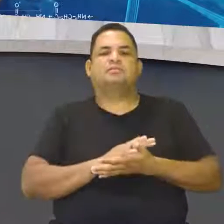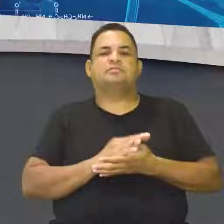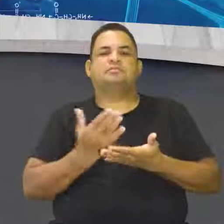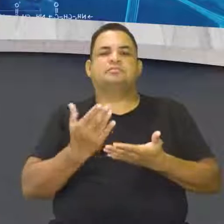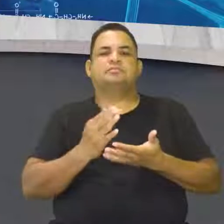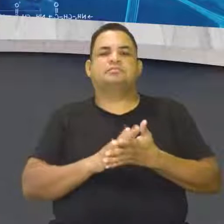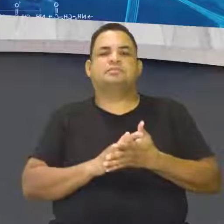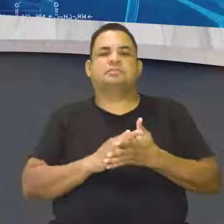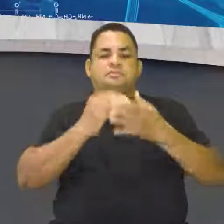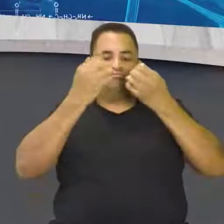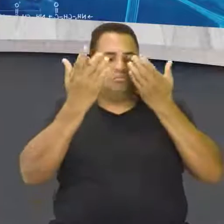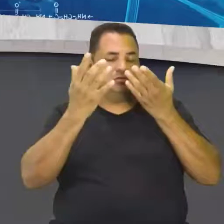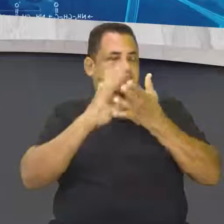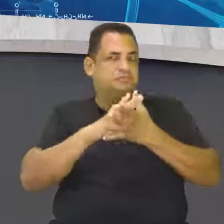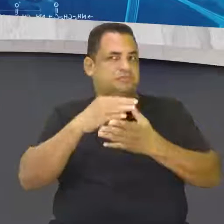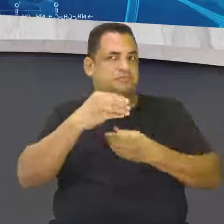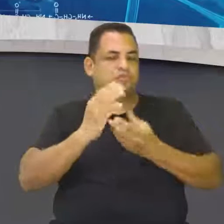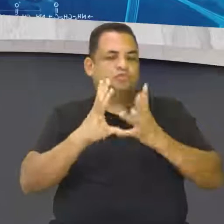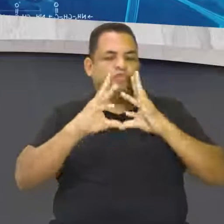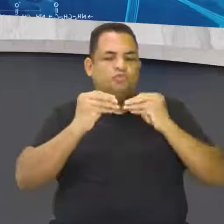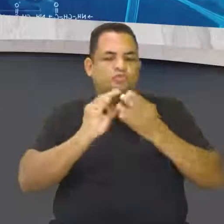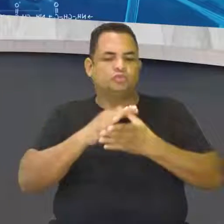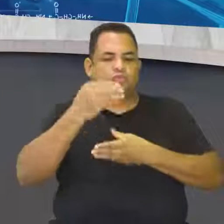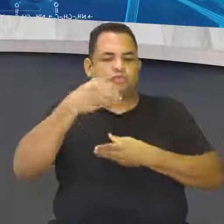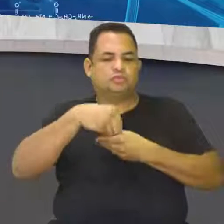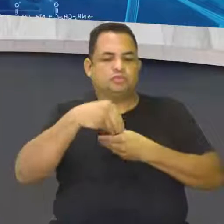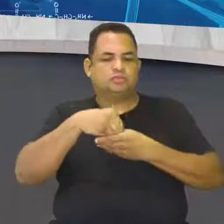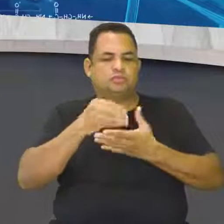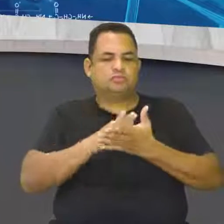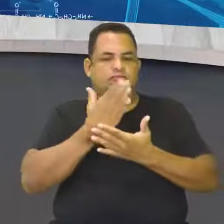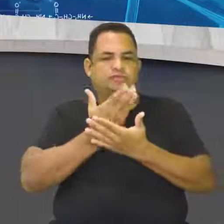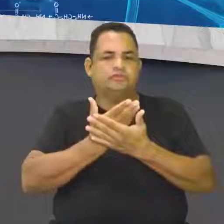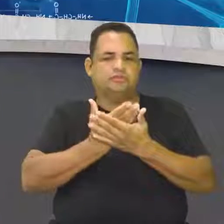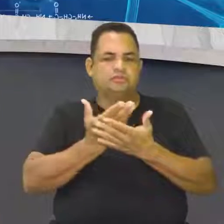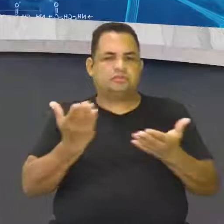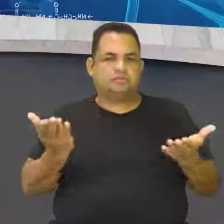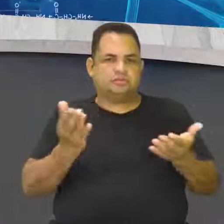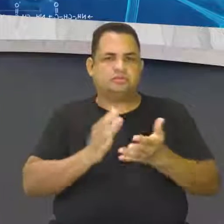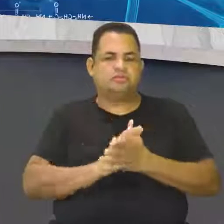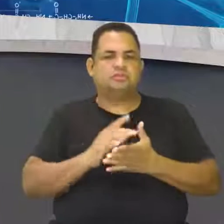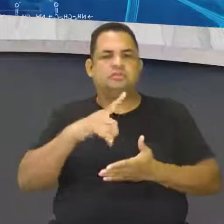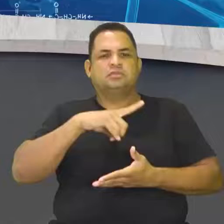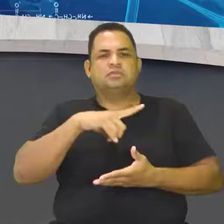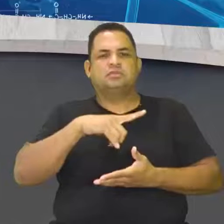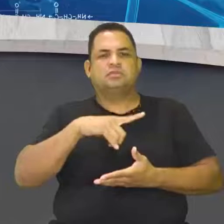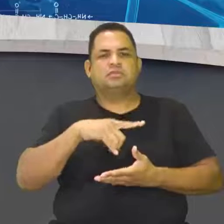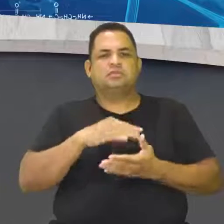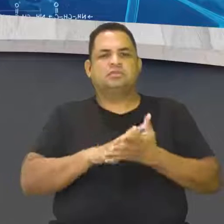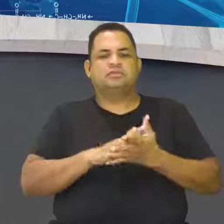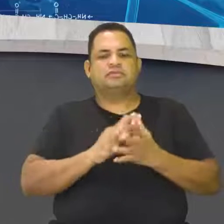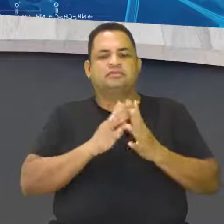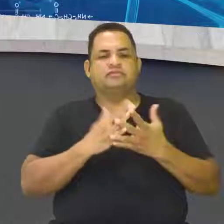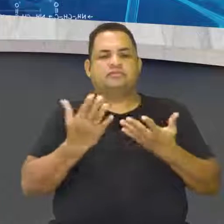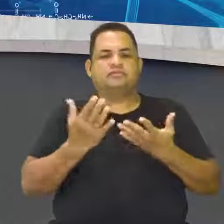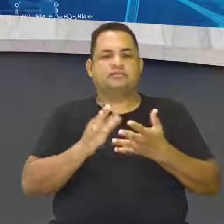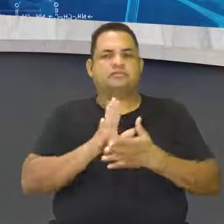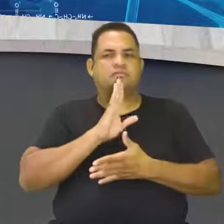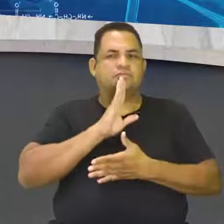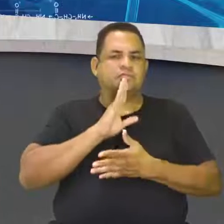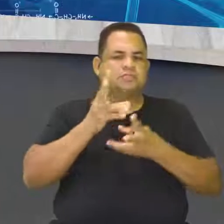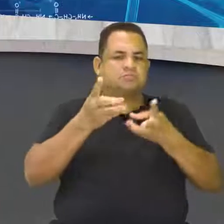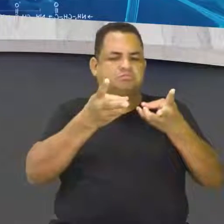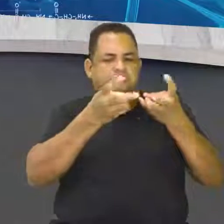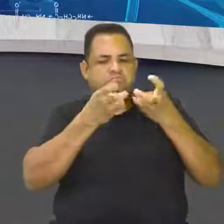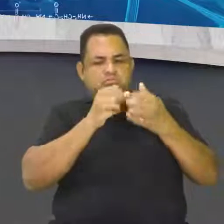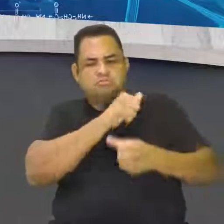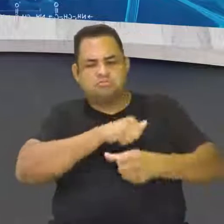do que foi trabalhado na aula com o que é cobrado na atividade, justamente para você ter essa familiaridade. E a gente faz